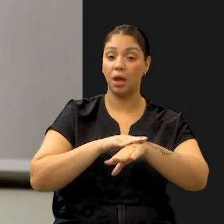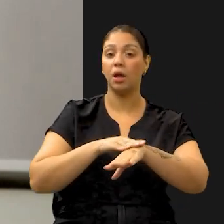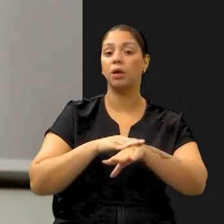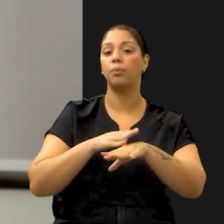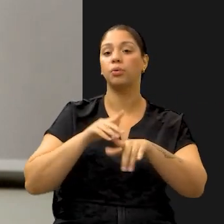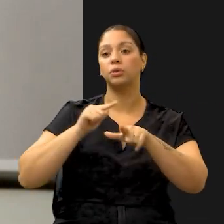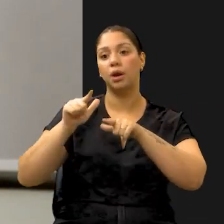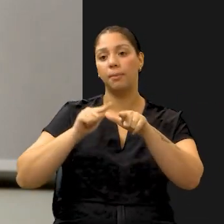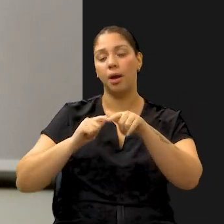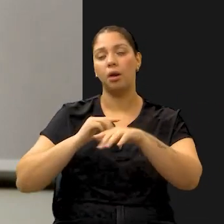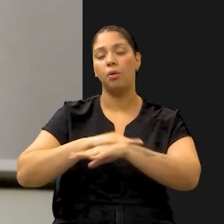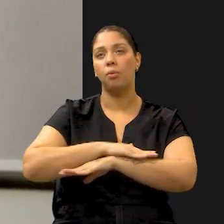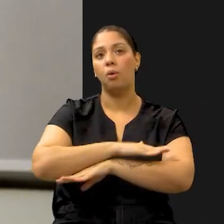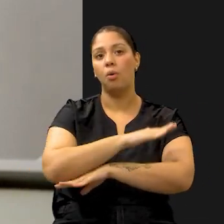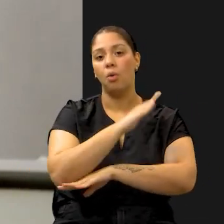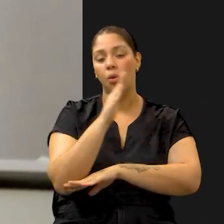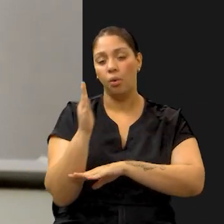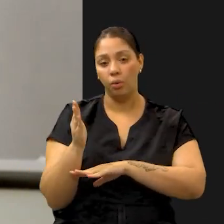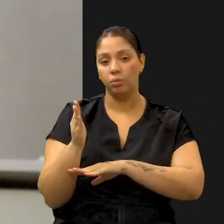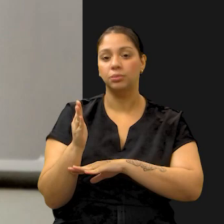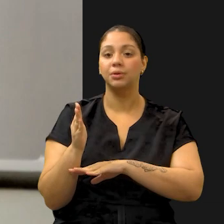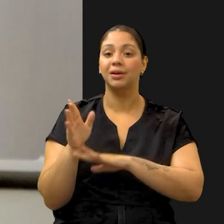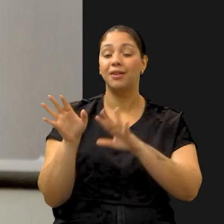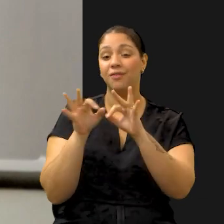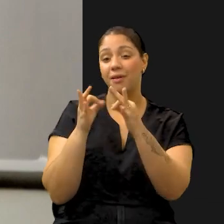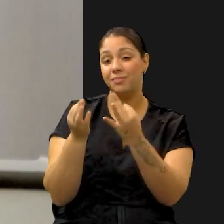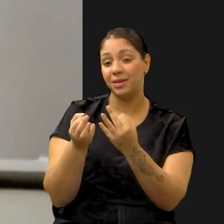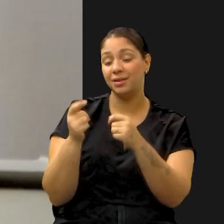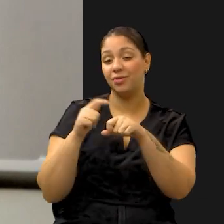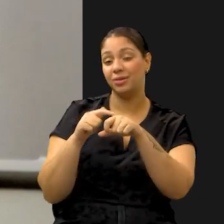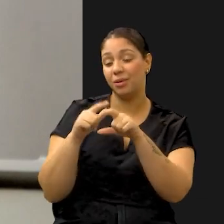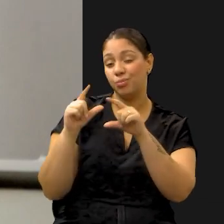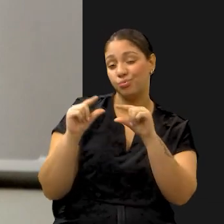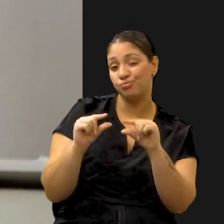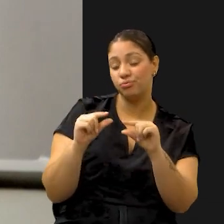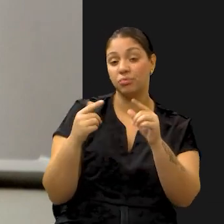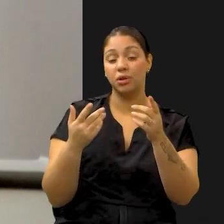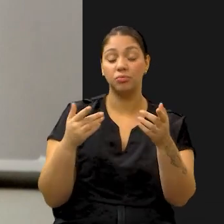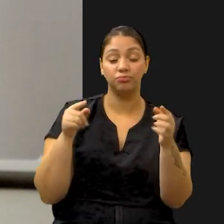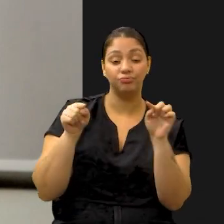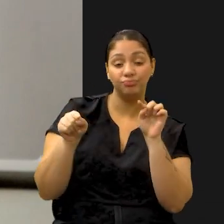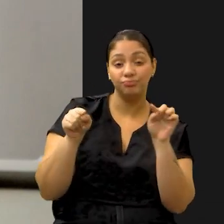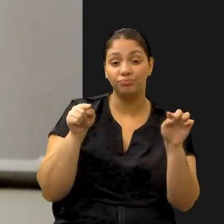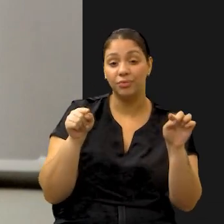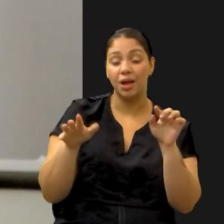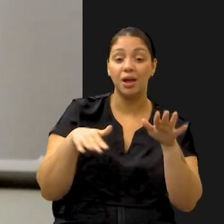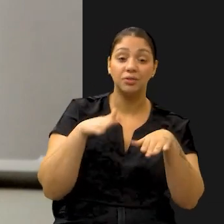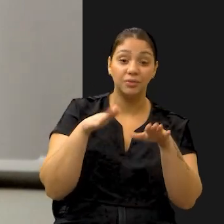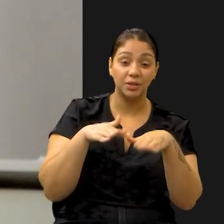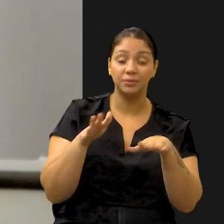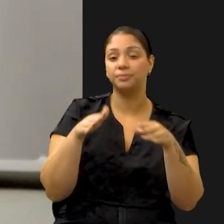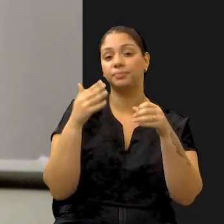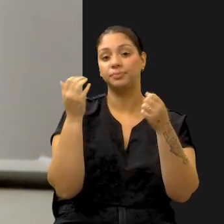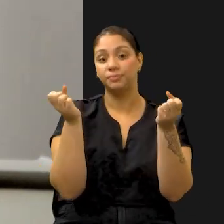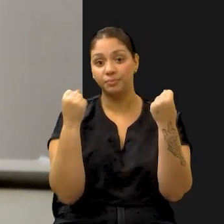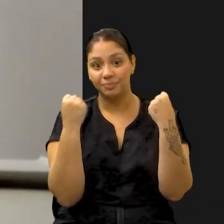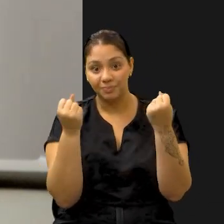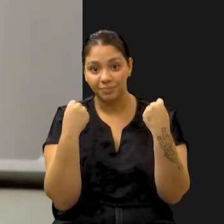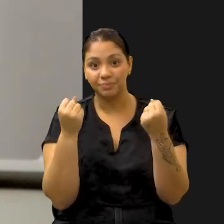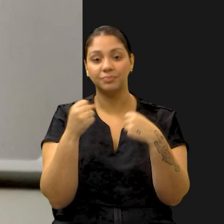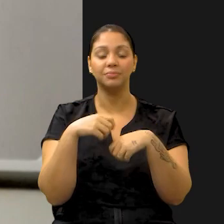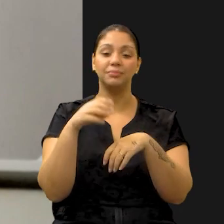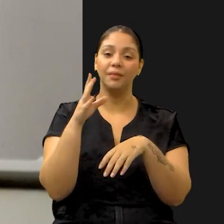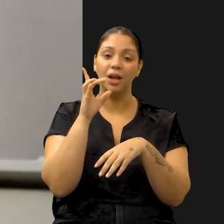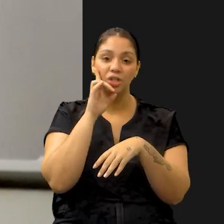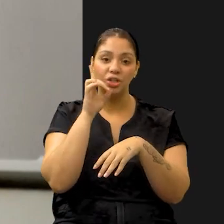a rotina com a família, as rotinas sociais, que às vezes nos limitam em relação a um tempo para dedicar uma prática de atividade física